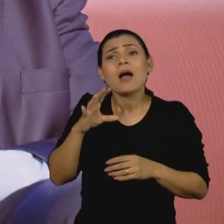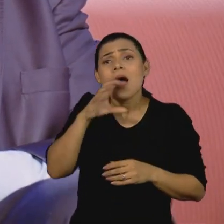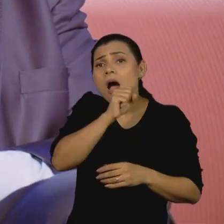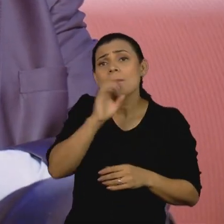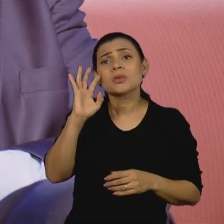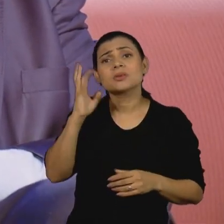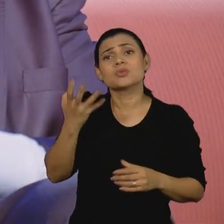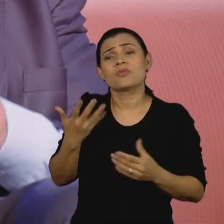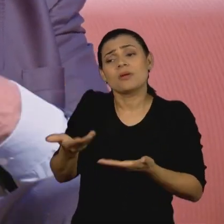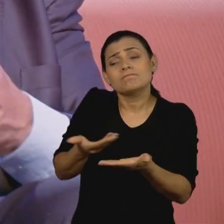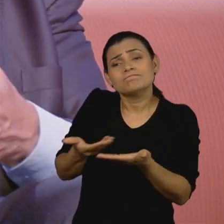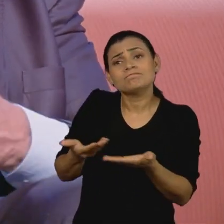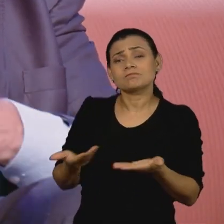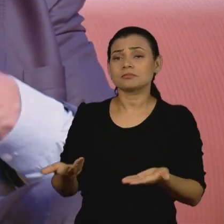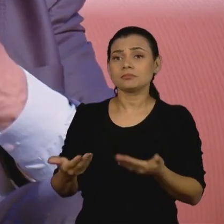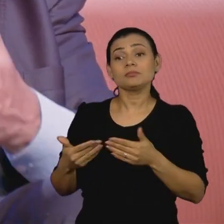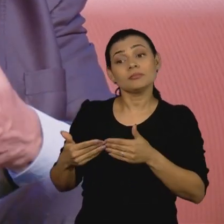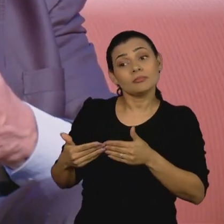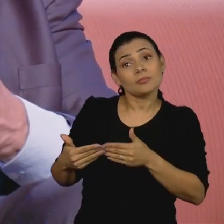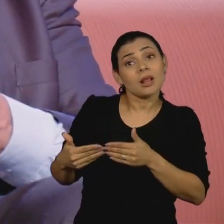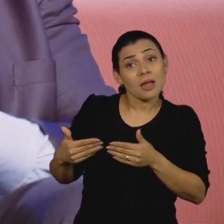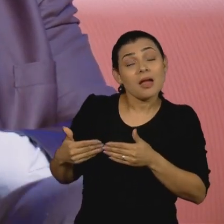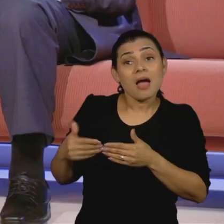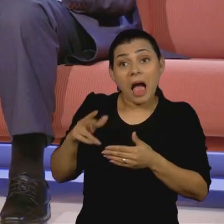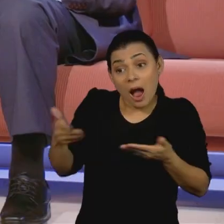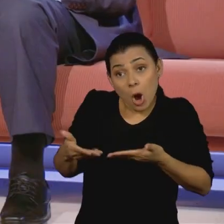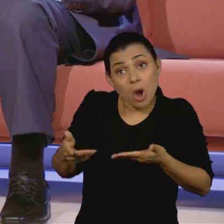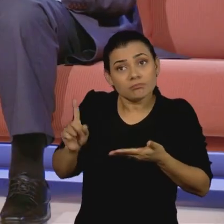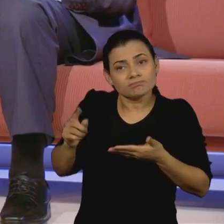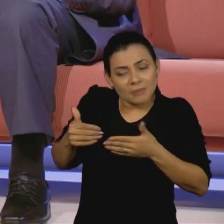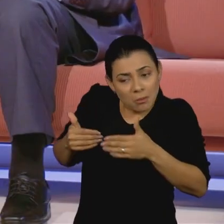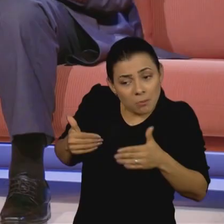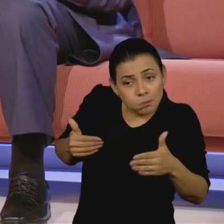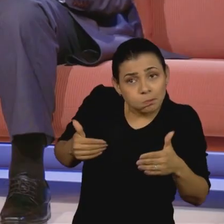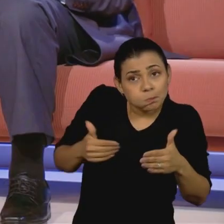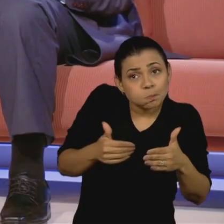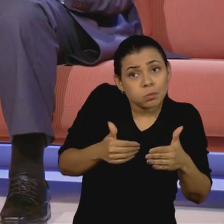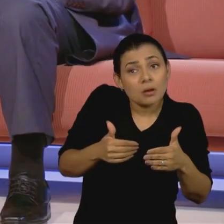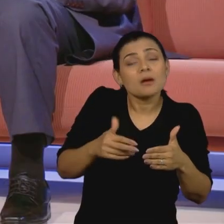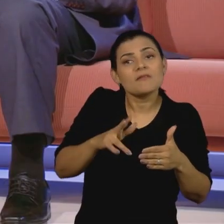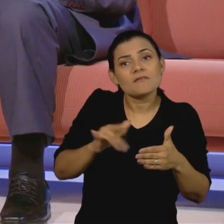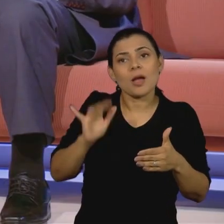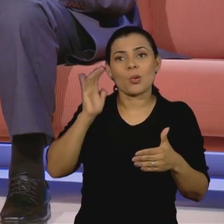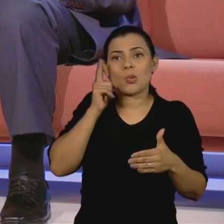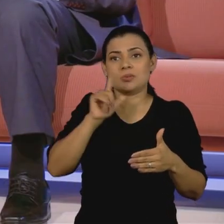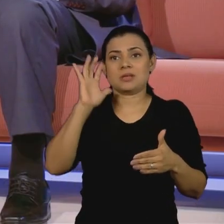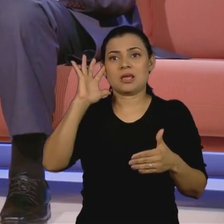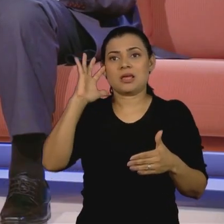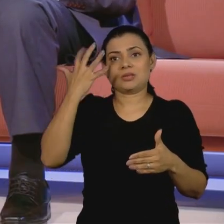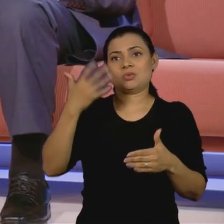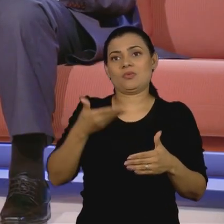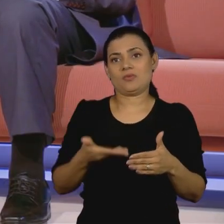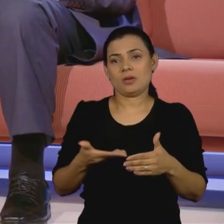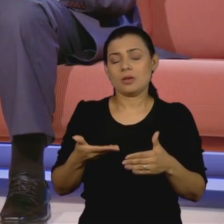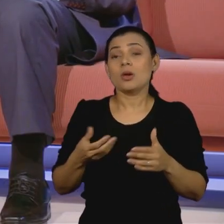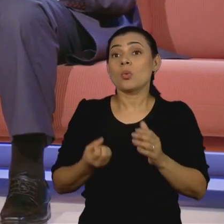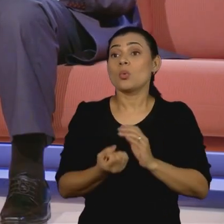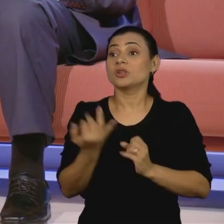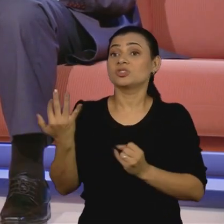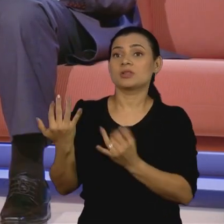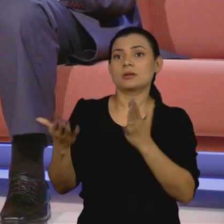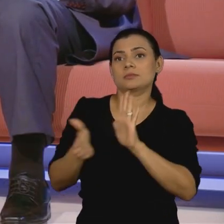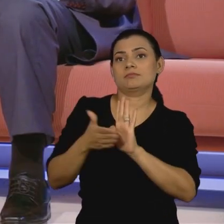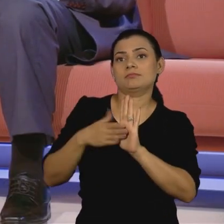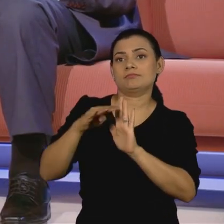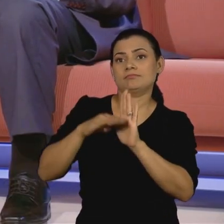médio prazo isso vai reduzir esse nosso acervo, uma quantidade de políticas que estão sendo